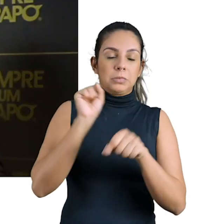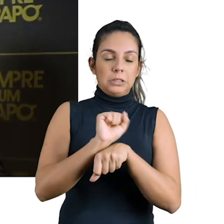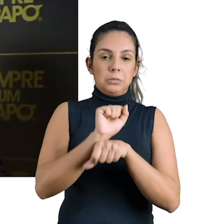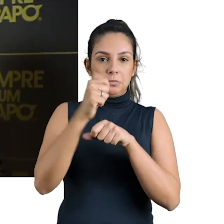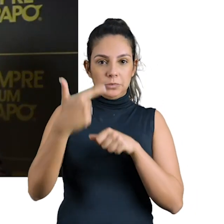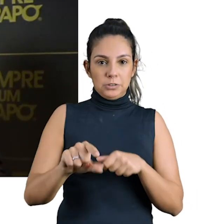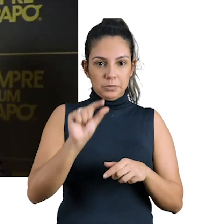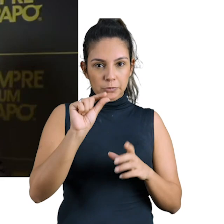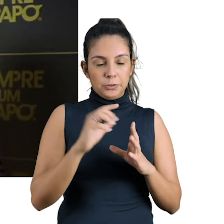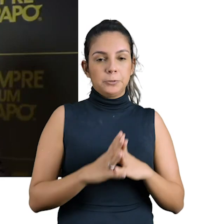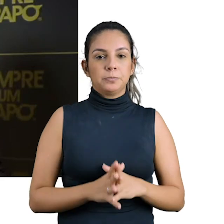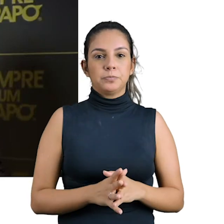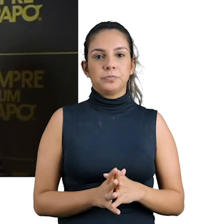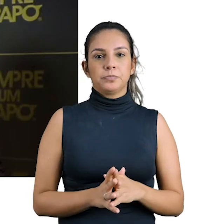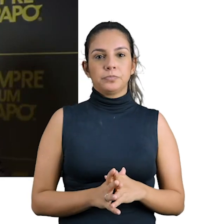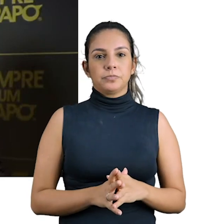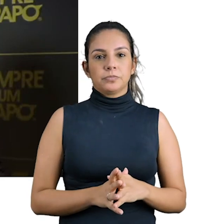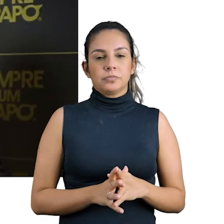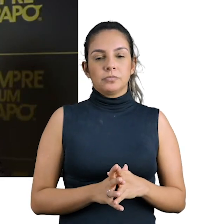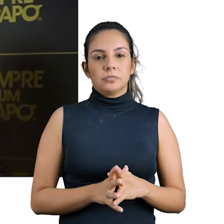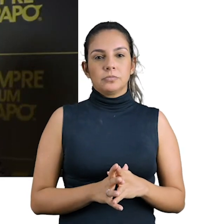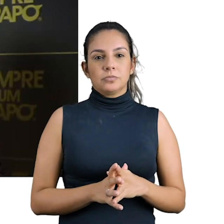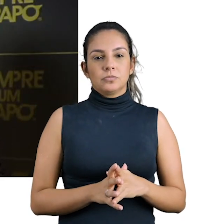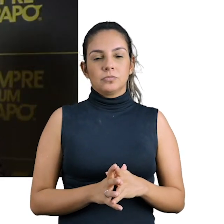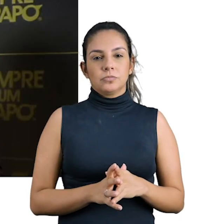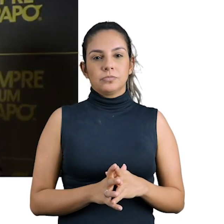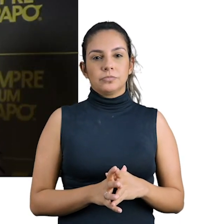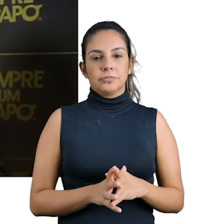esperar aí ver o que está acontecendo.